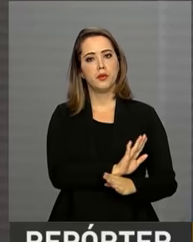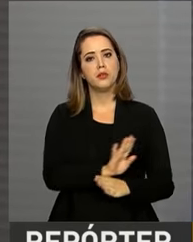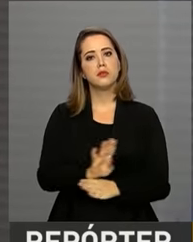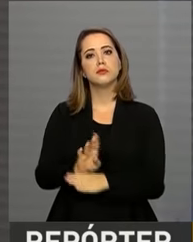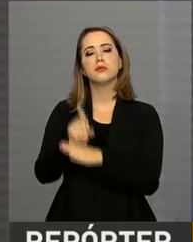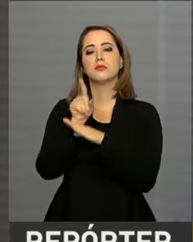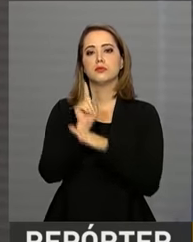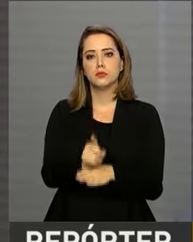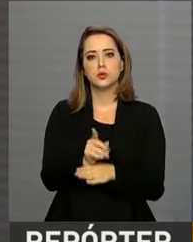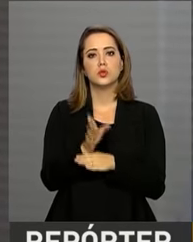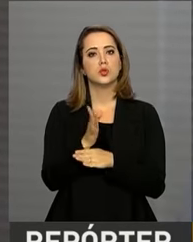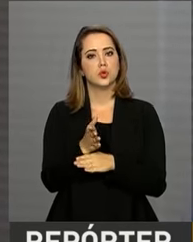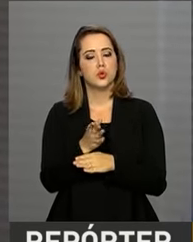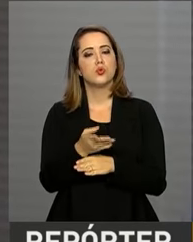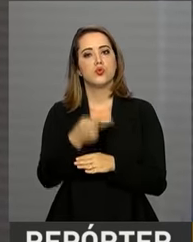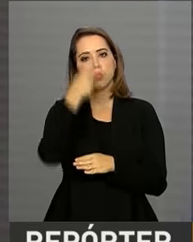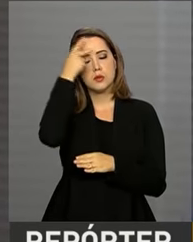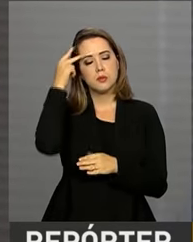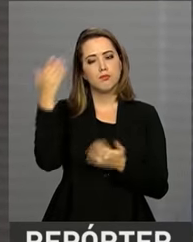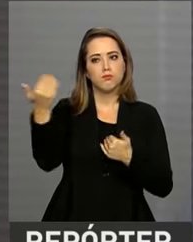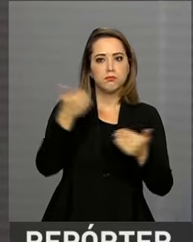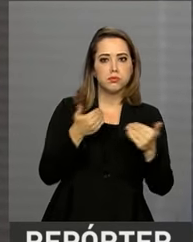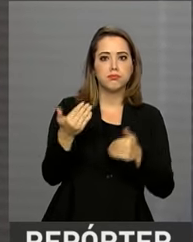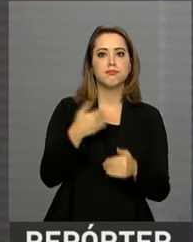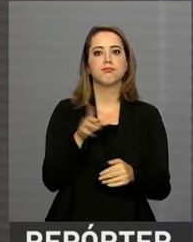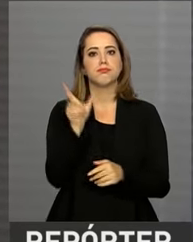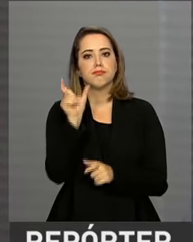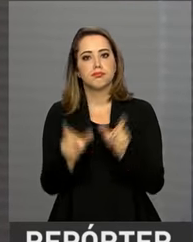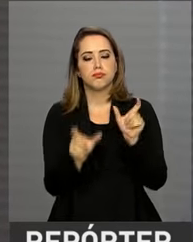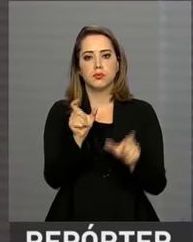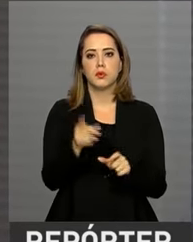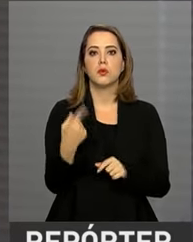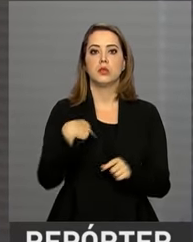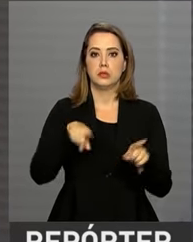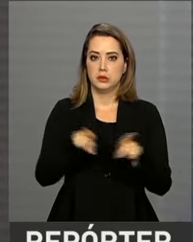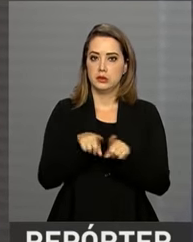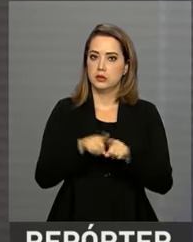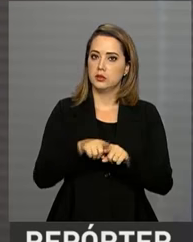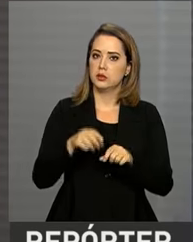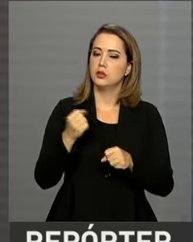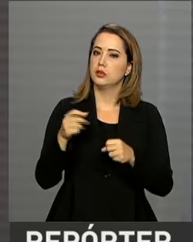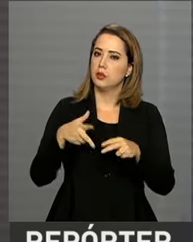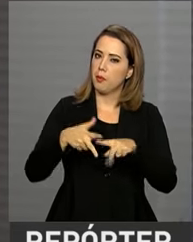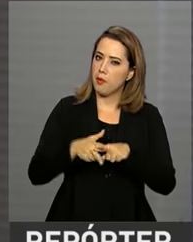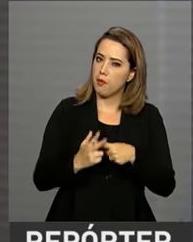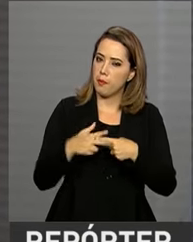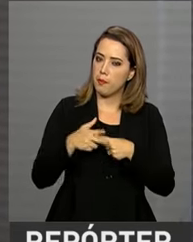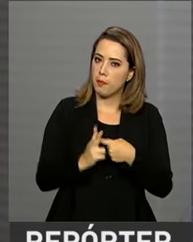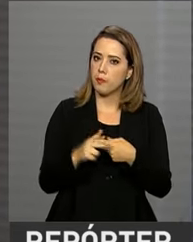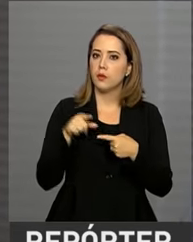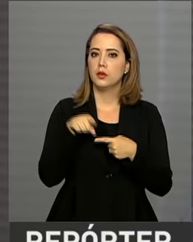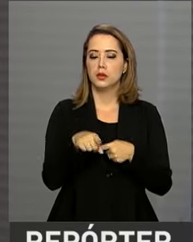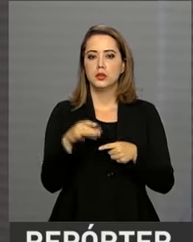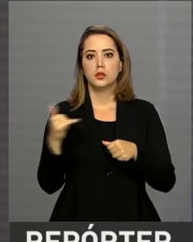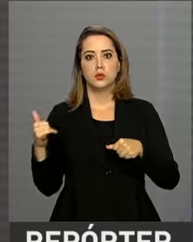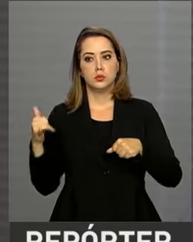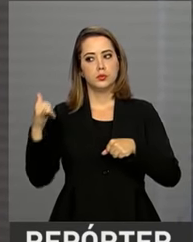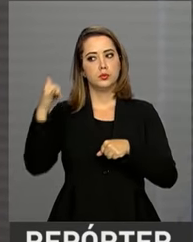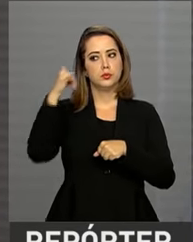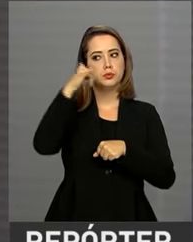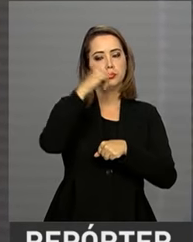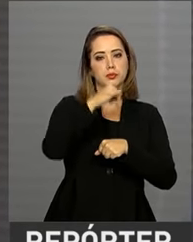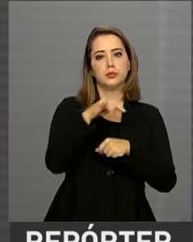a quantidade de pessoal. Além disso, também nós temos as manutenções preventivas das aeronaves, então, para que a gente não tenha nenhum problema com as